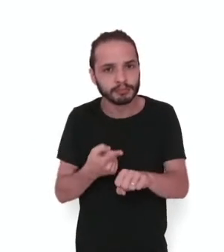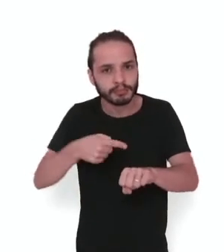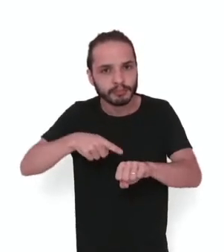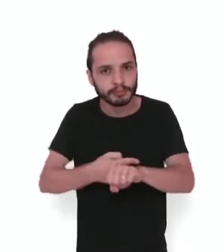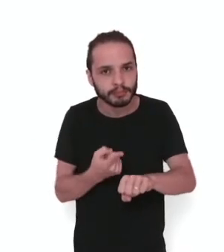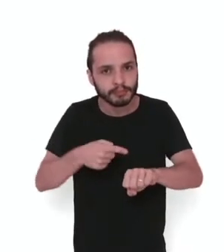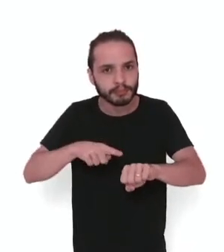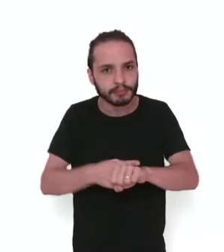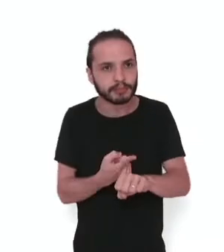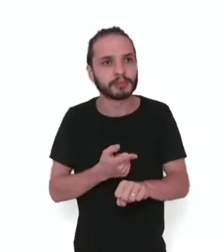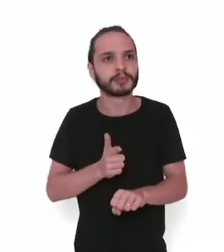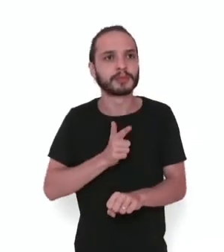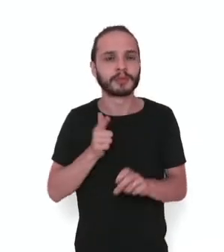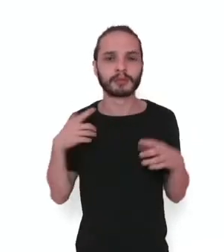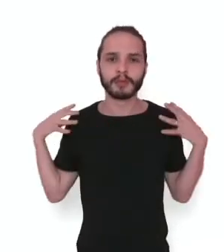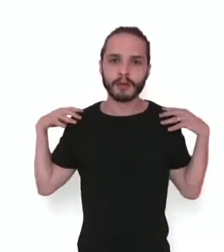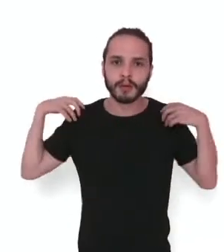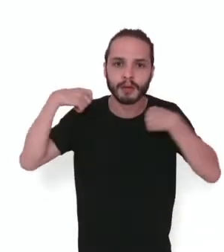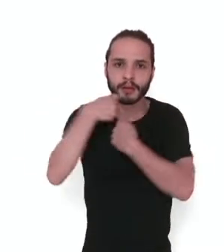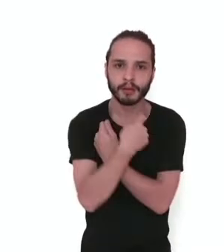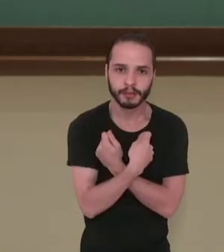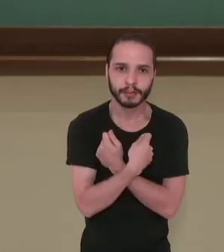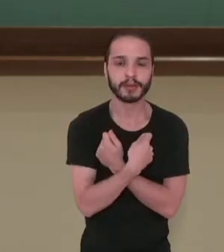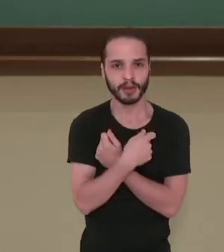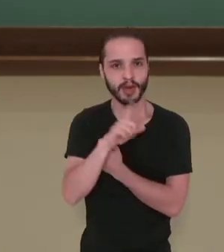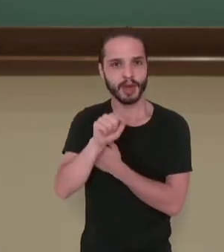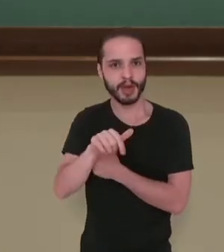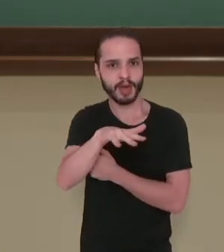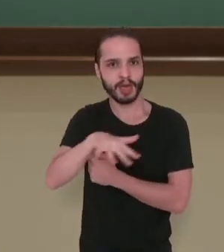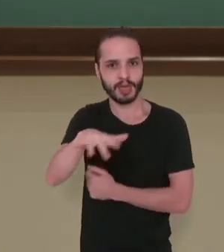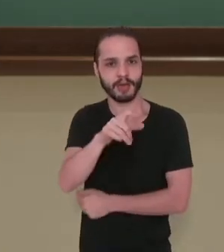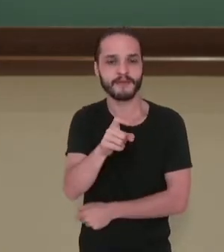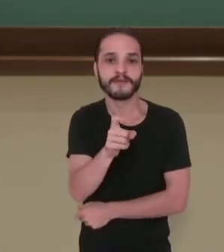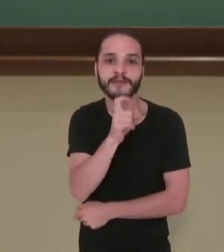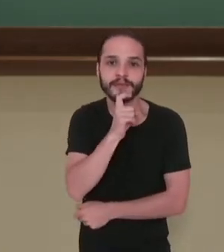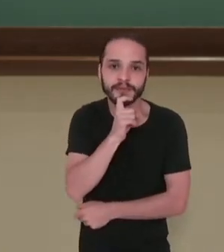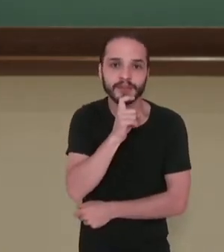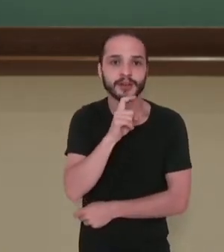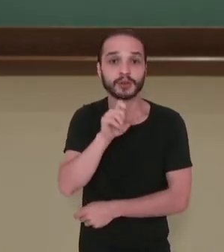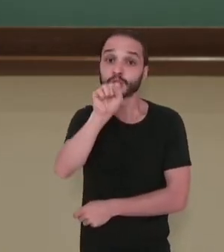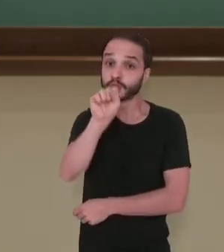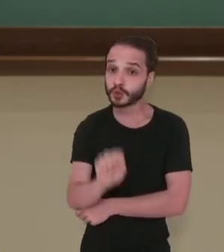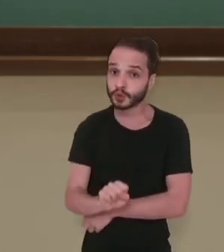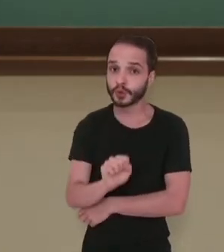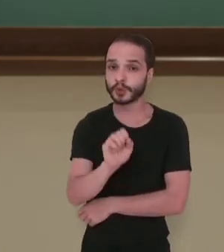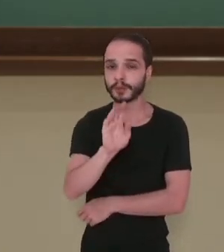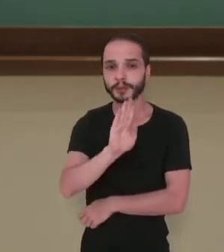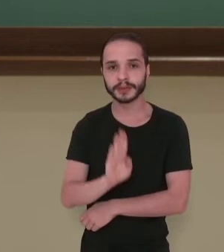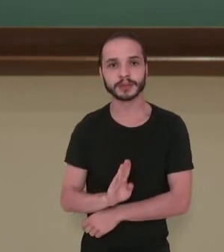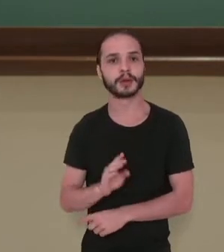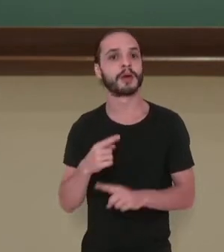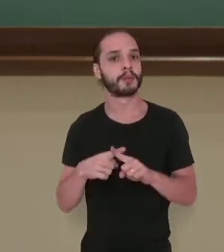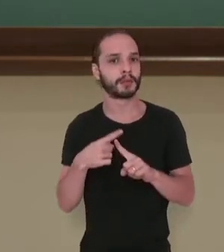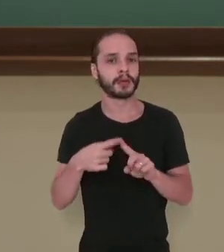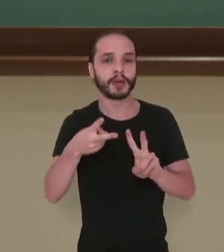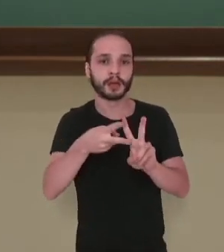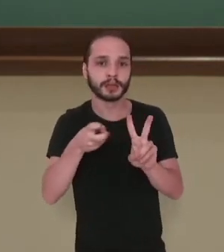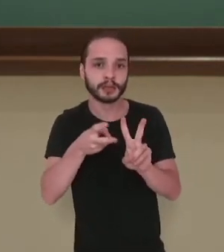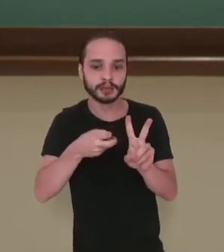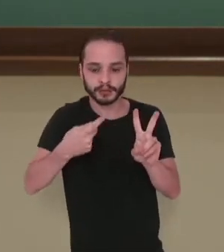e estão cobertos, ou seja, numa região que é mais fria, numa região mais ao sul, porque os nossos índios